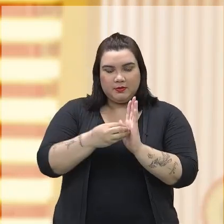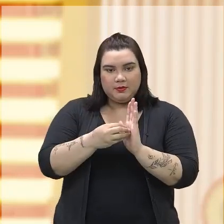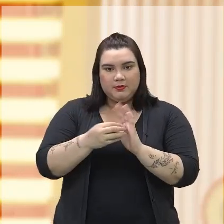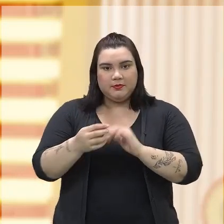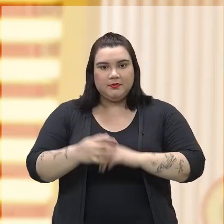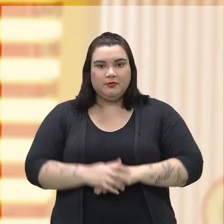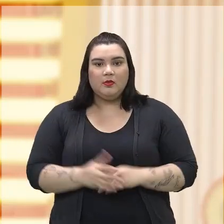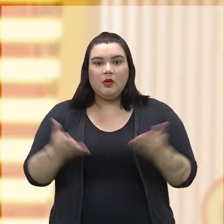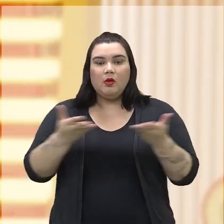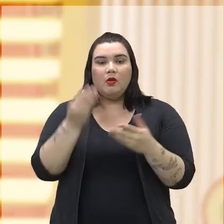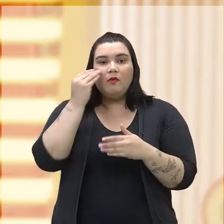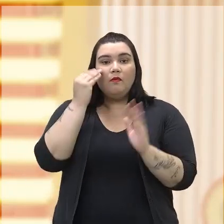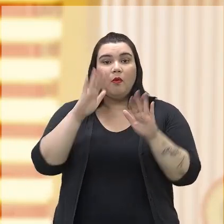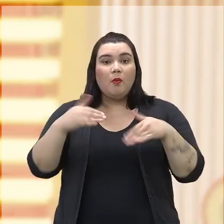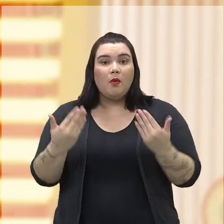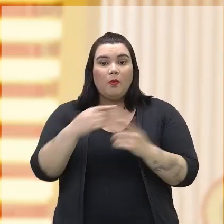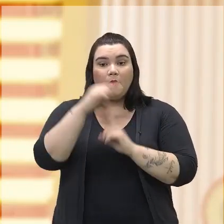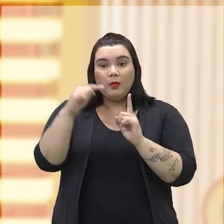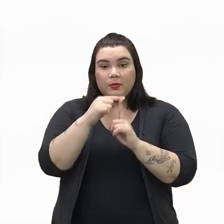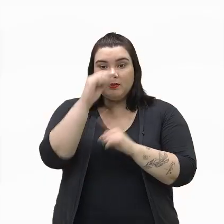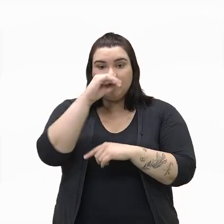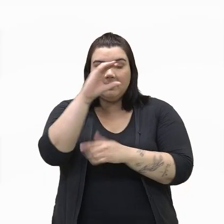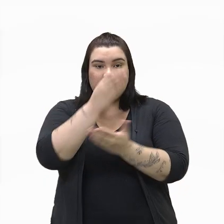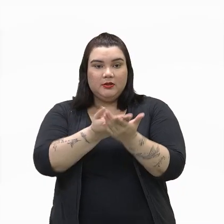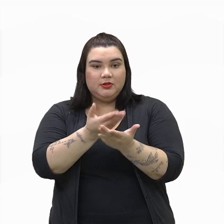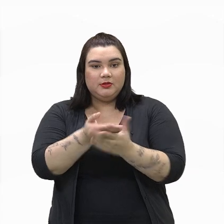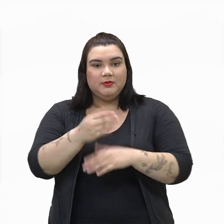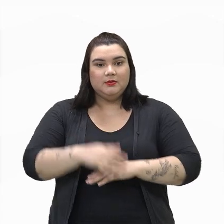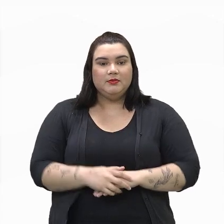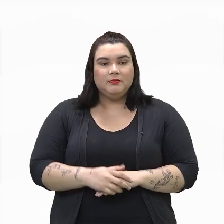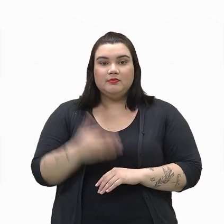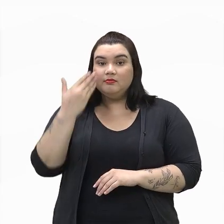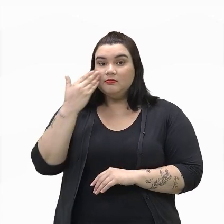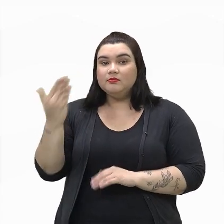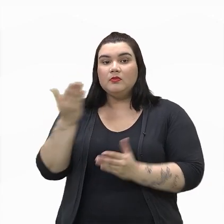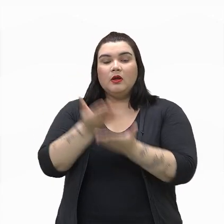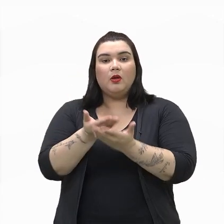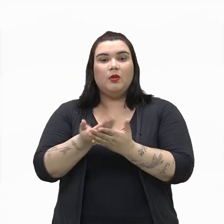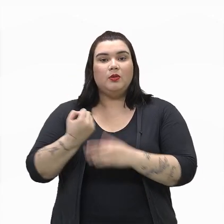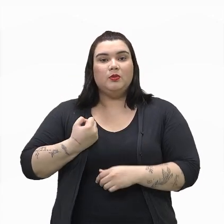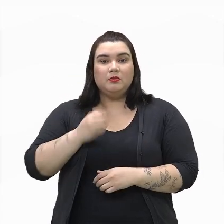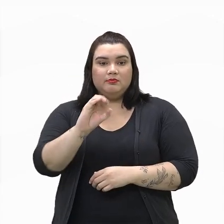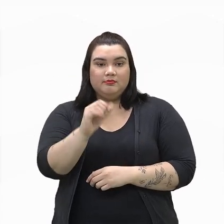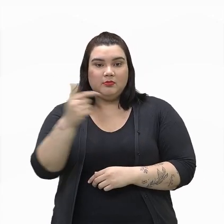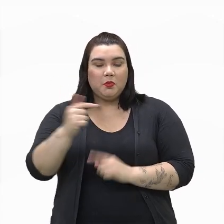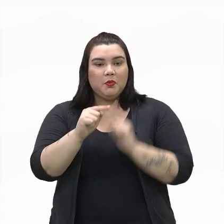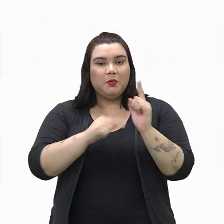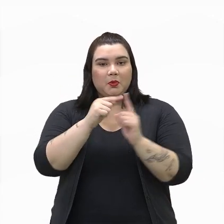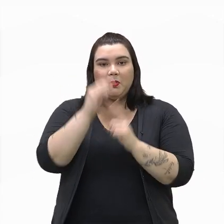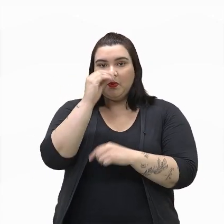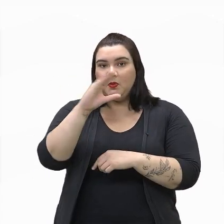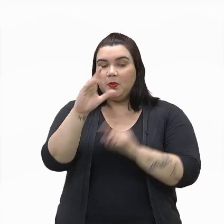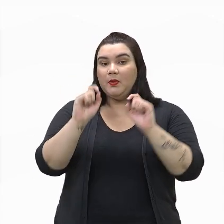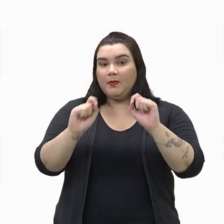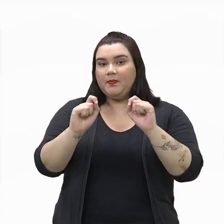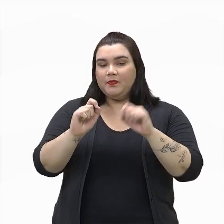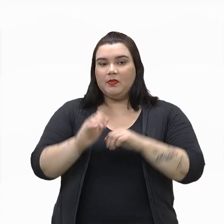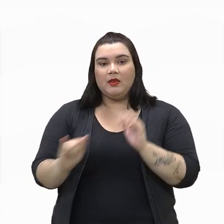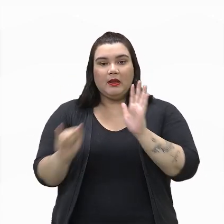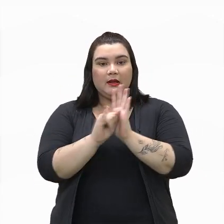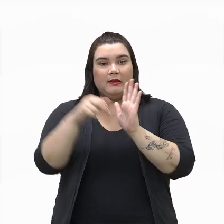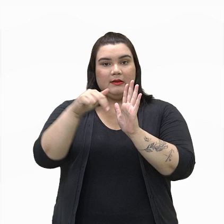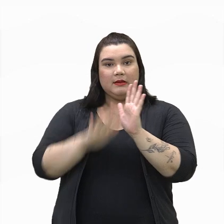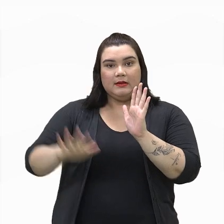Vamos verificar qual o objeto de conhecimento desta aula. Esta é a aula de número 2 e ela tem como objeto de conhecimento